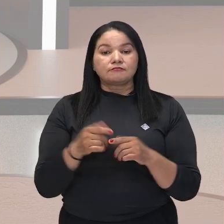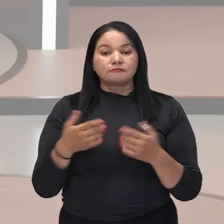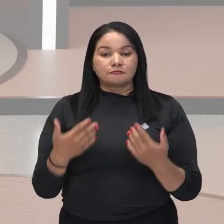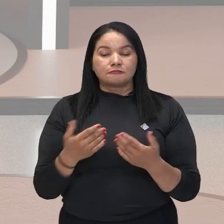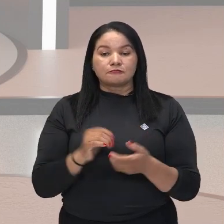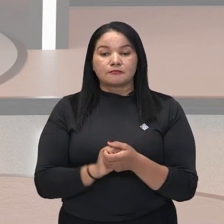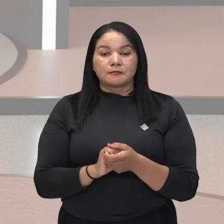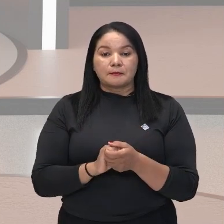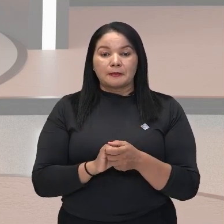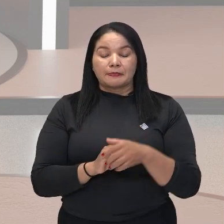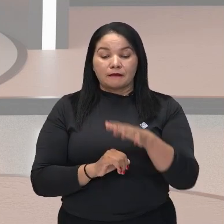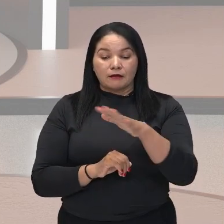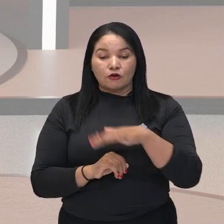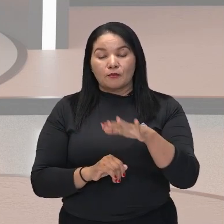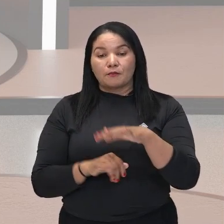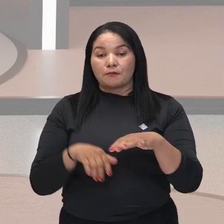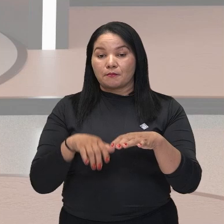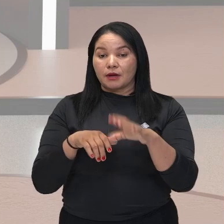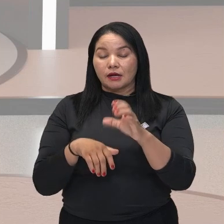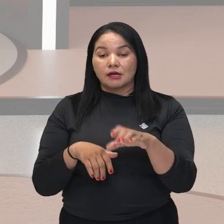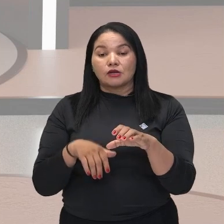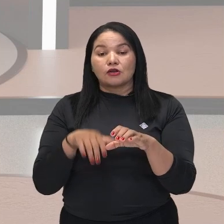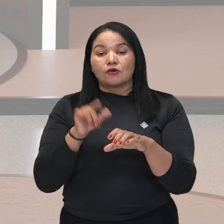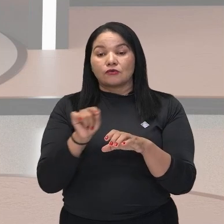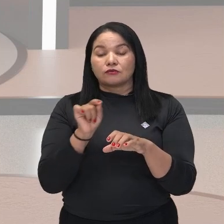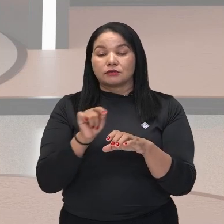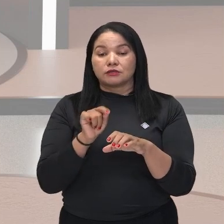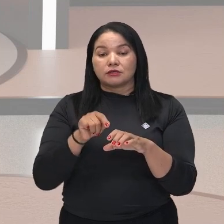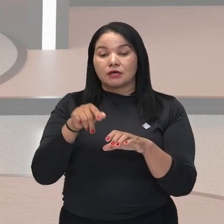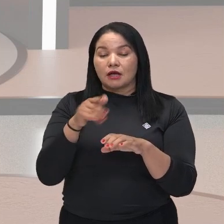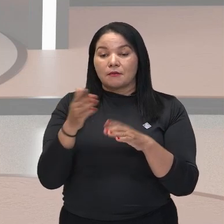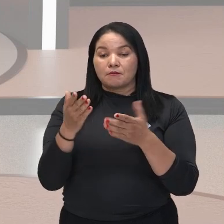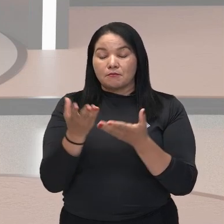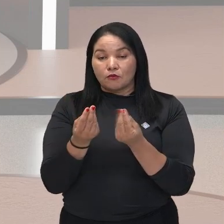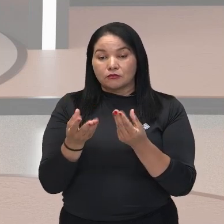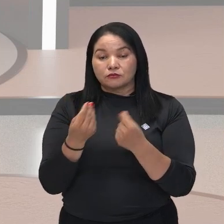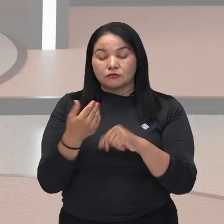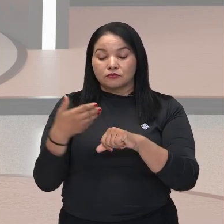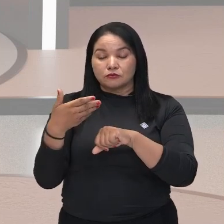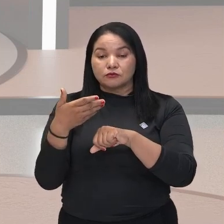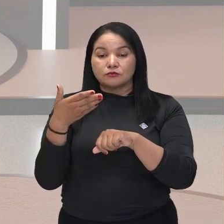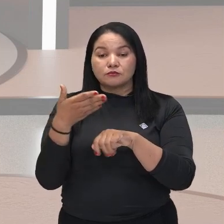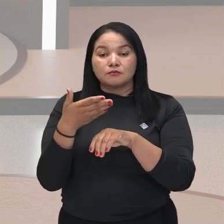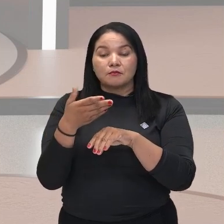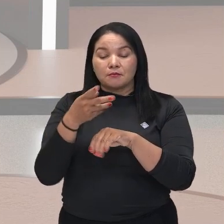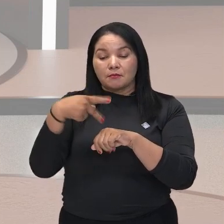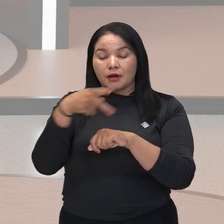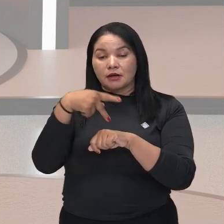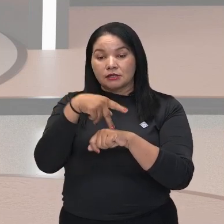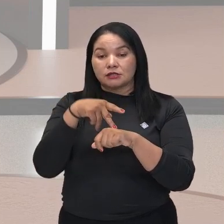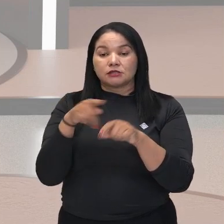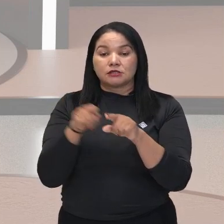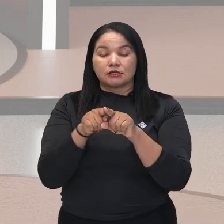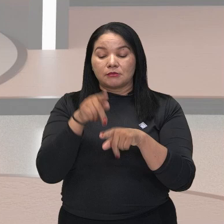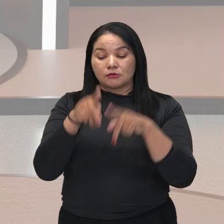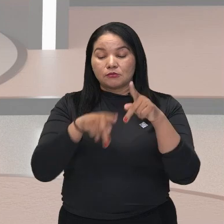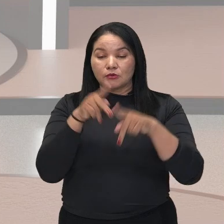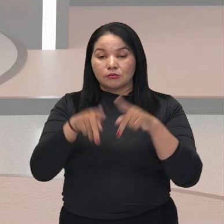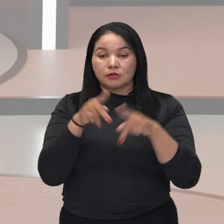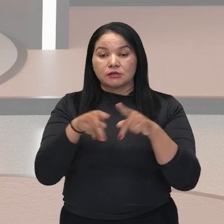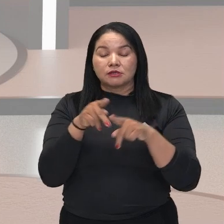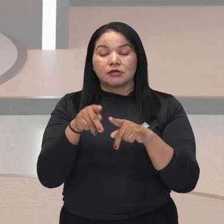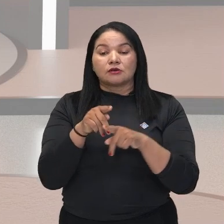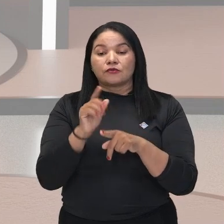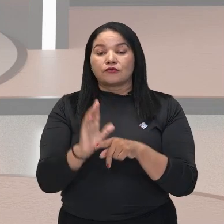uma região que muitos países, né, muitas partes de população também acabam fazendo